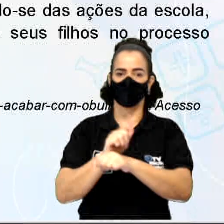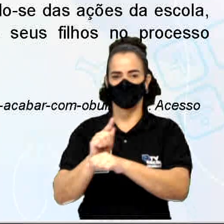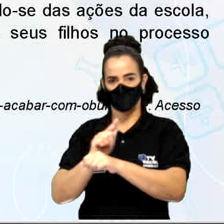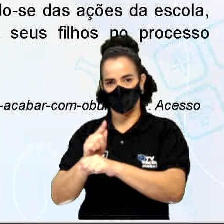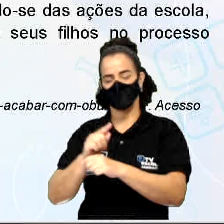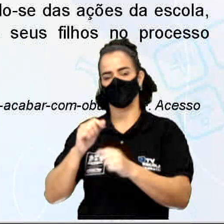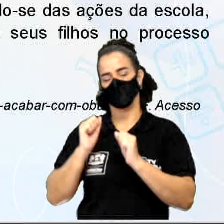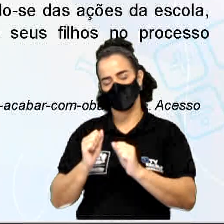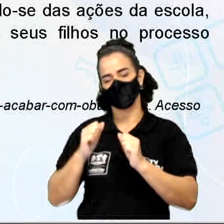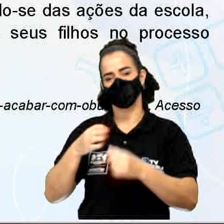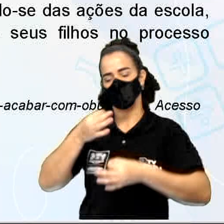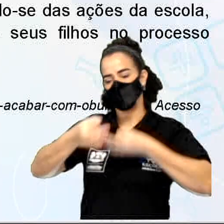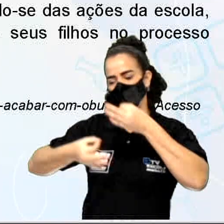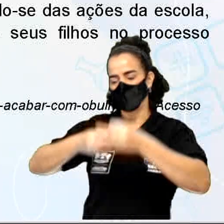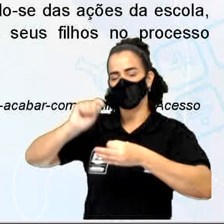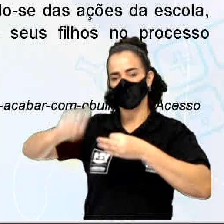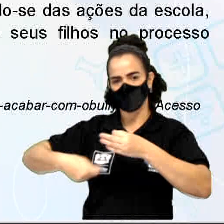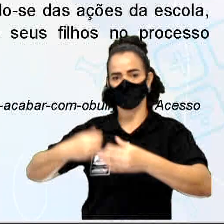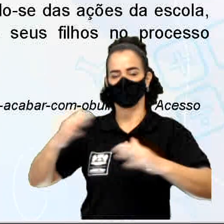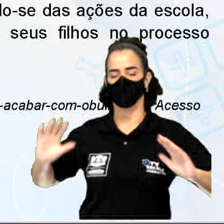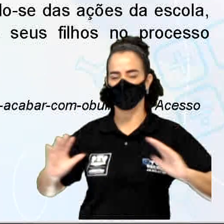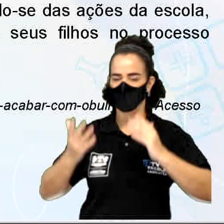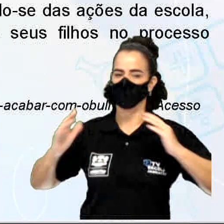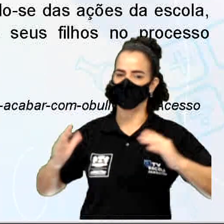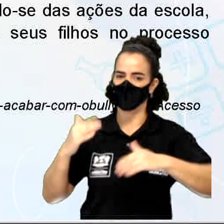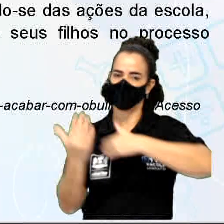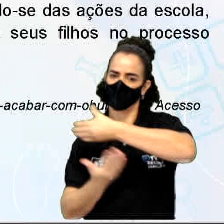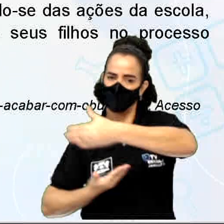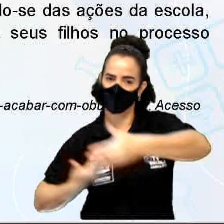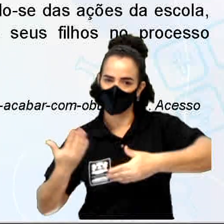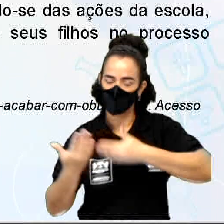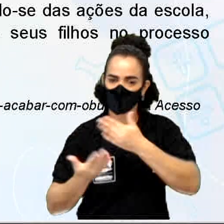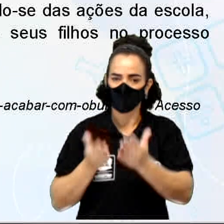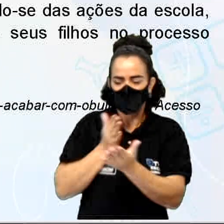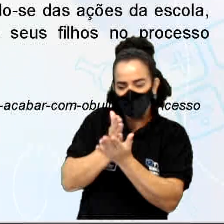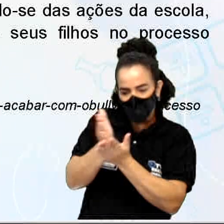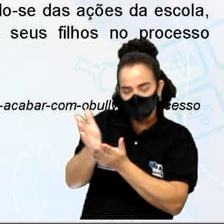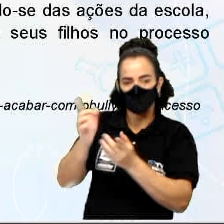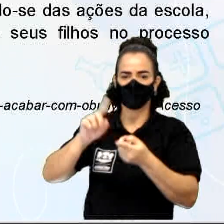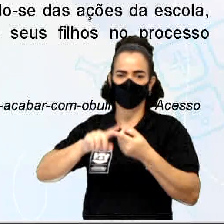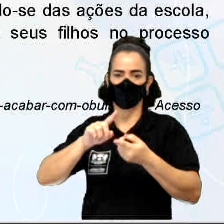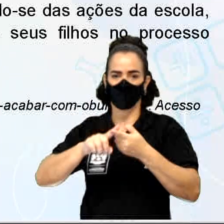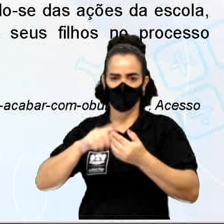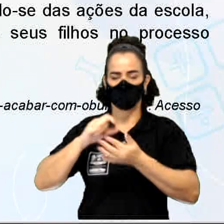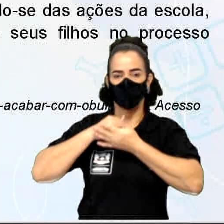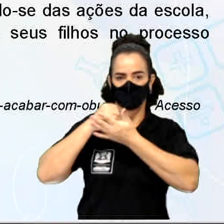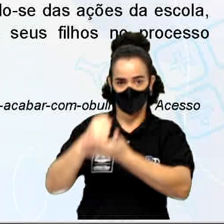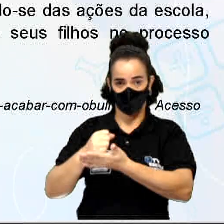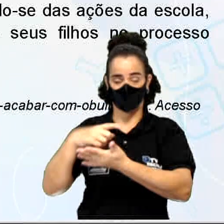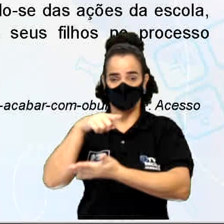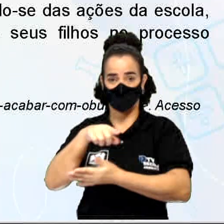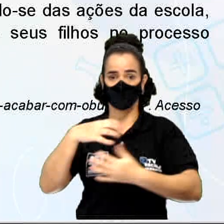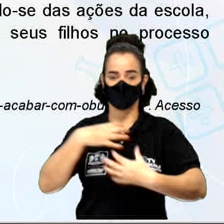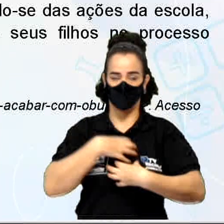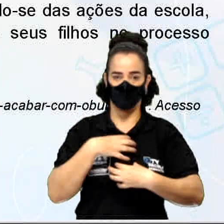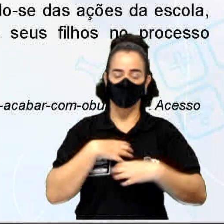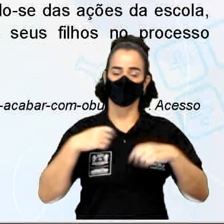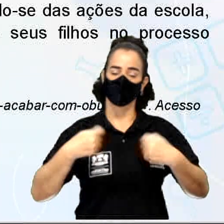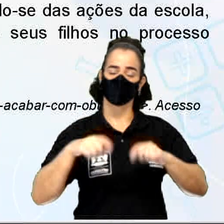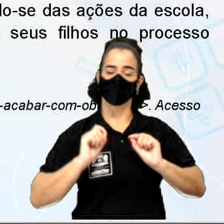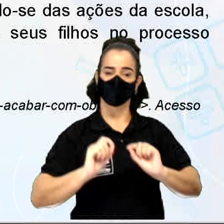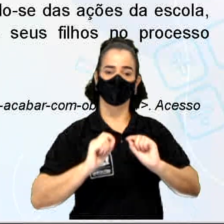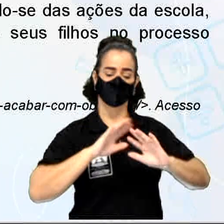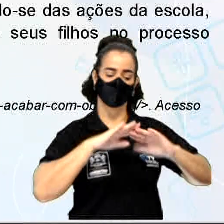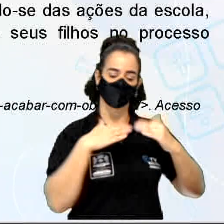oportunidades de diálogo que estimulem a abertura de um relacionamento de confiança e de cooperação. Nesse sentido, é imprescindível que a